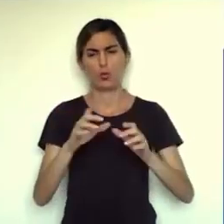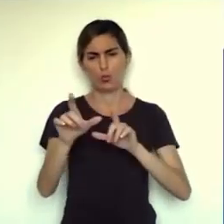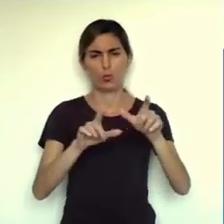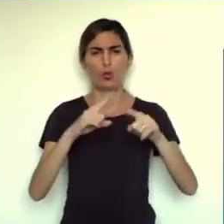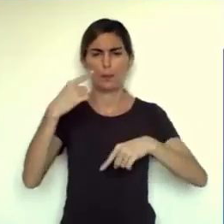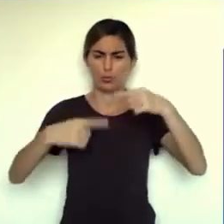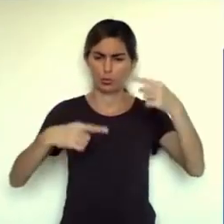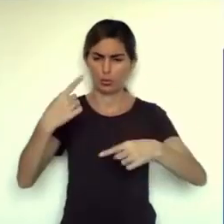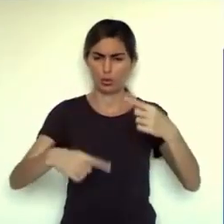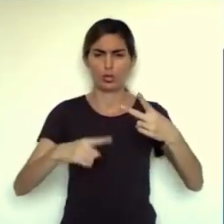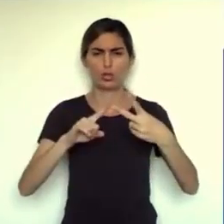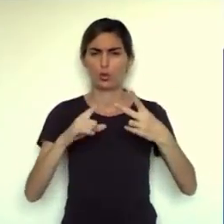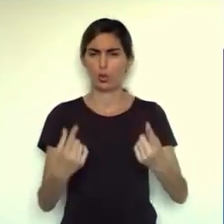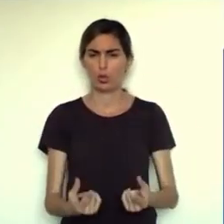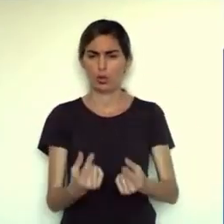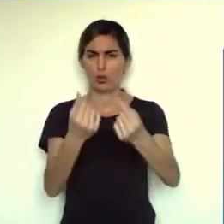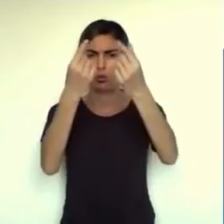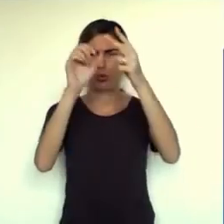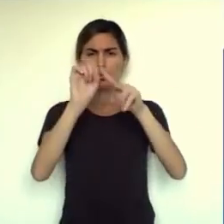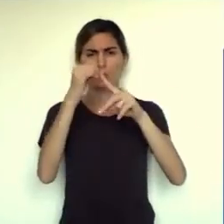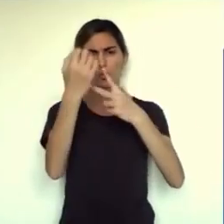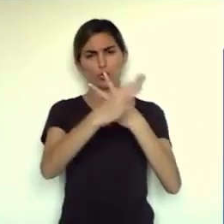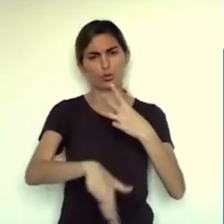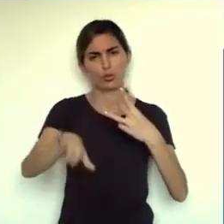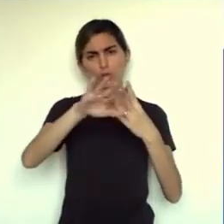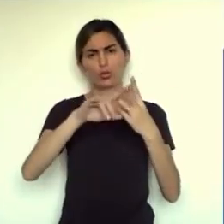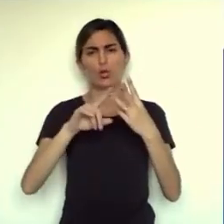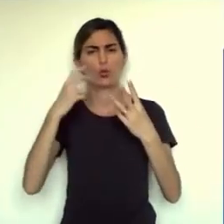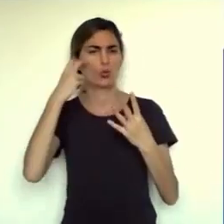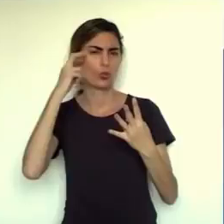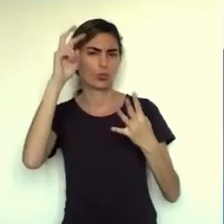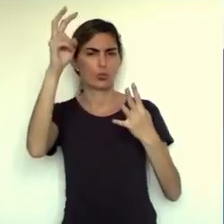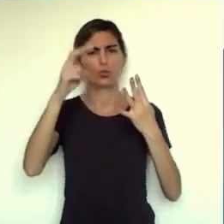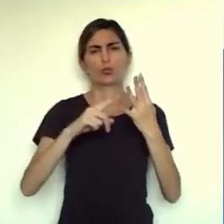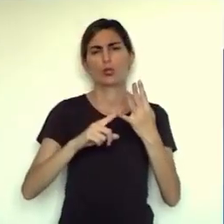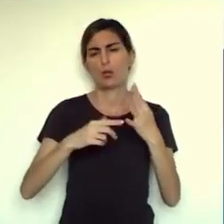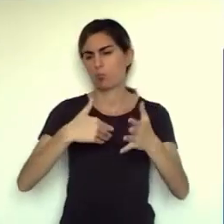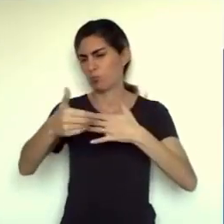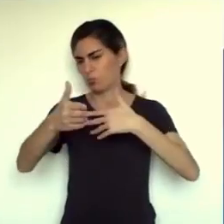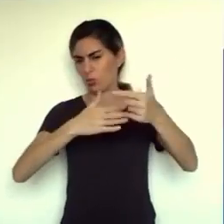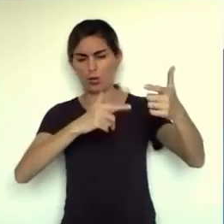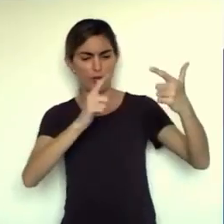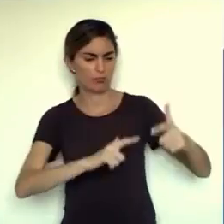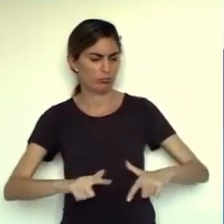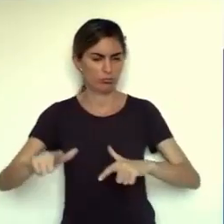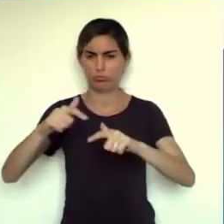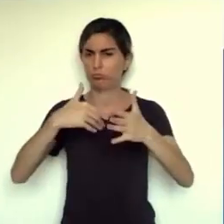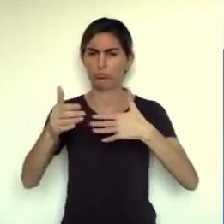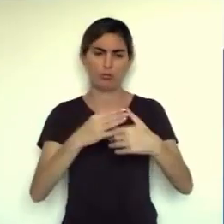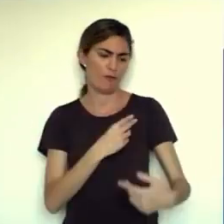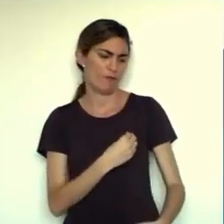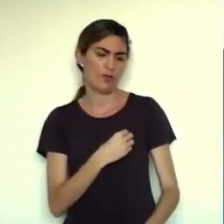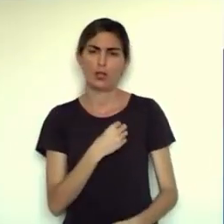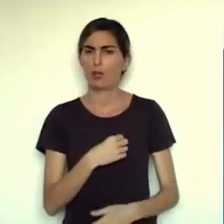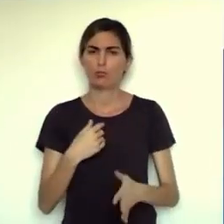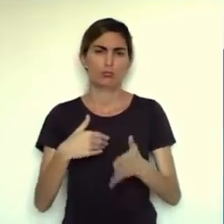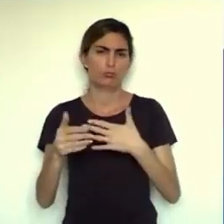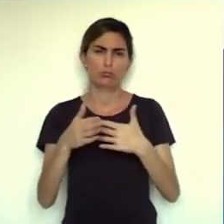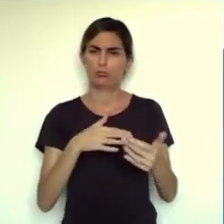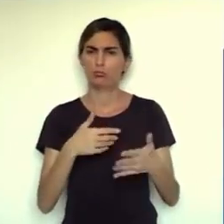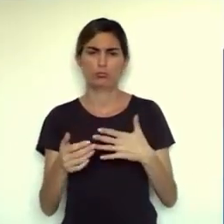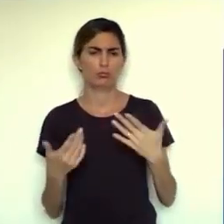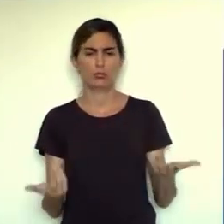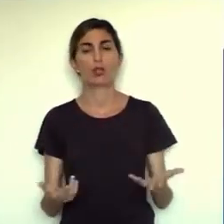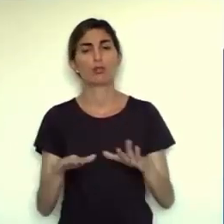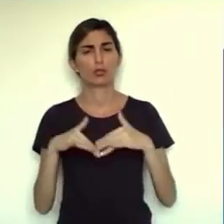fundamentais nos campos político, econômico, social, cultural ou em qualquer outro campo da vida pública